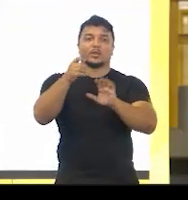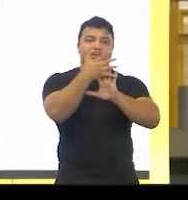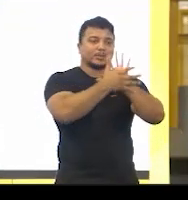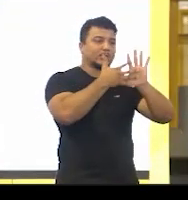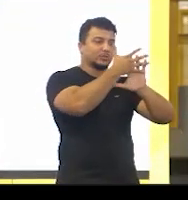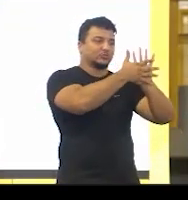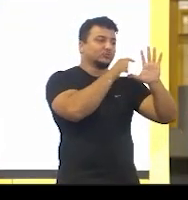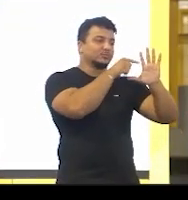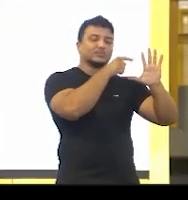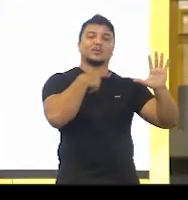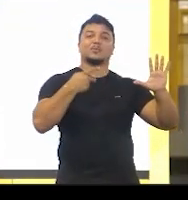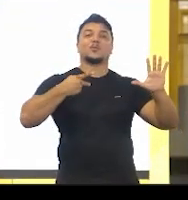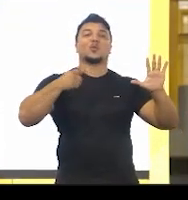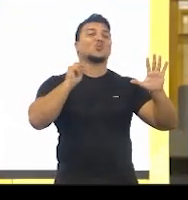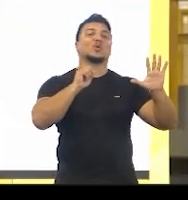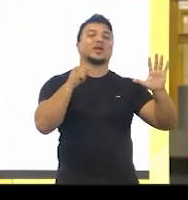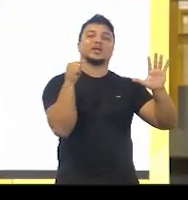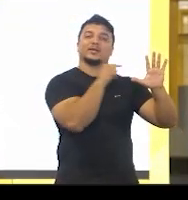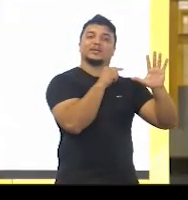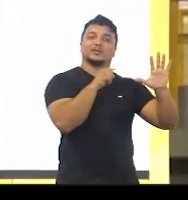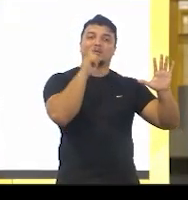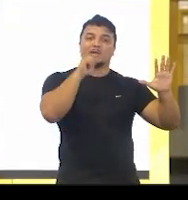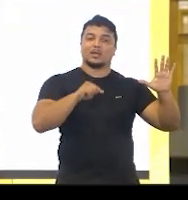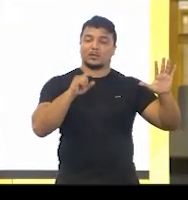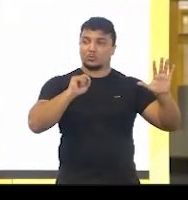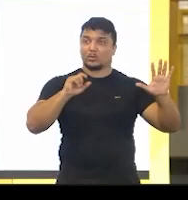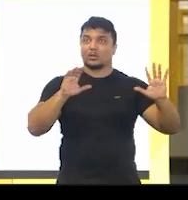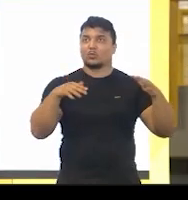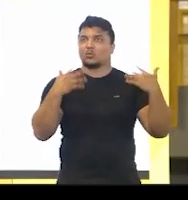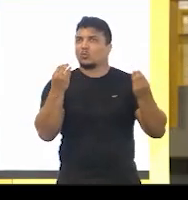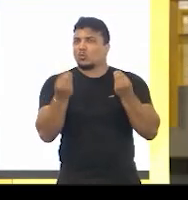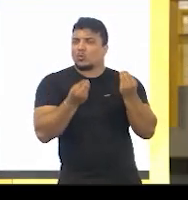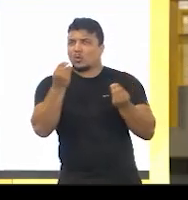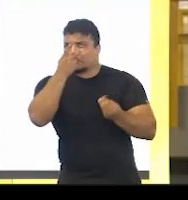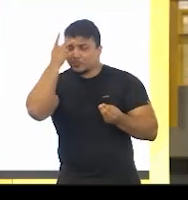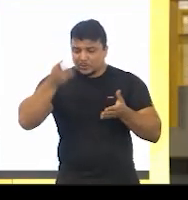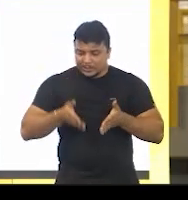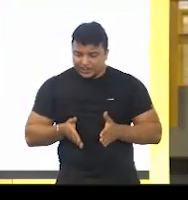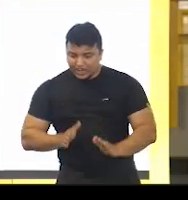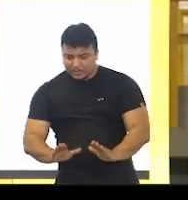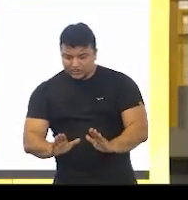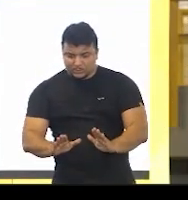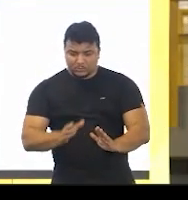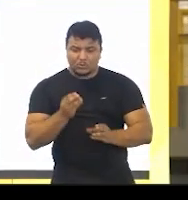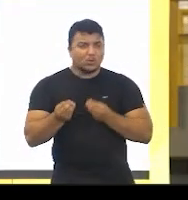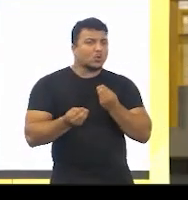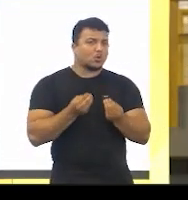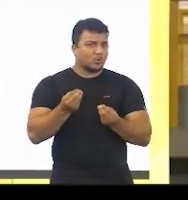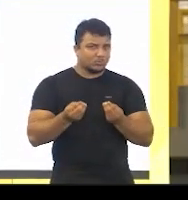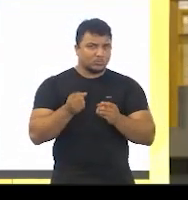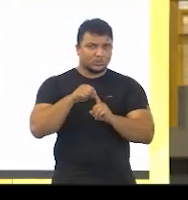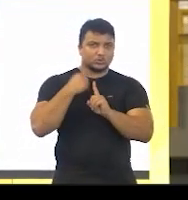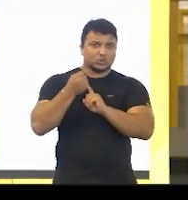texto? O que é que eu vou procurar no texto? Qual é a situação dessa pessoa ao nascer? Acompanhe